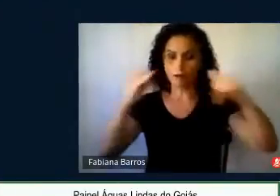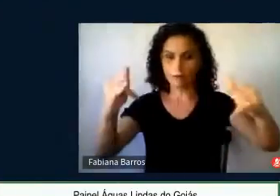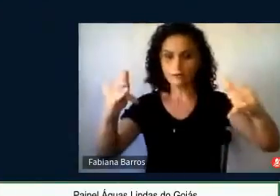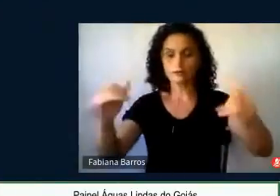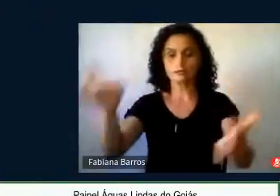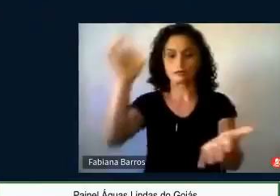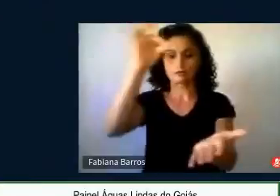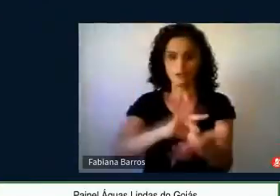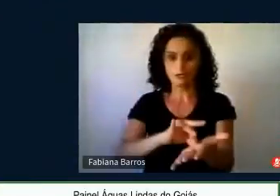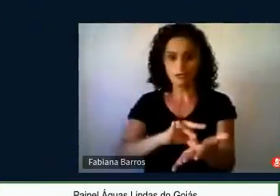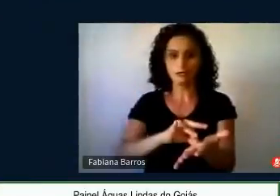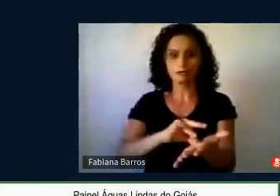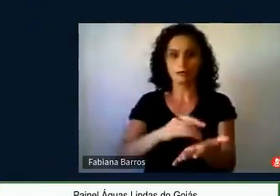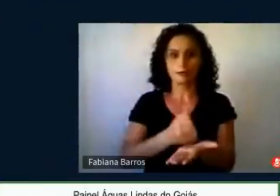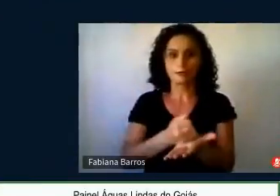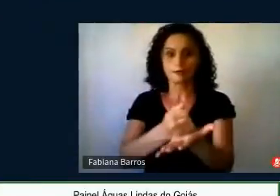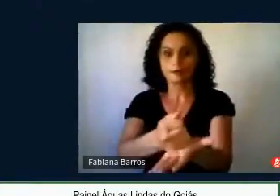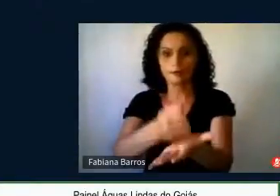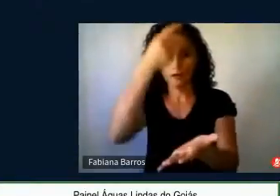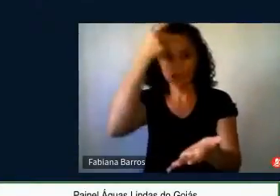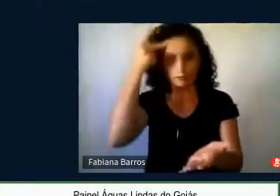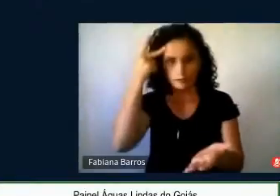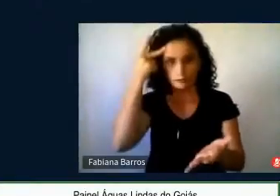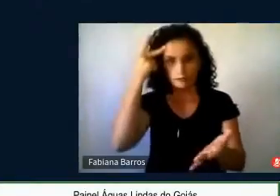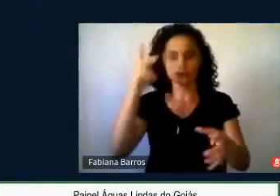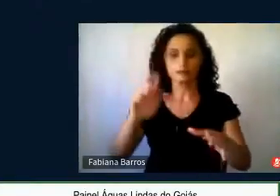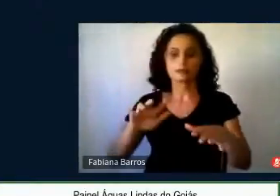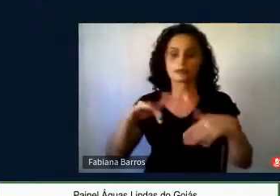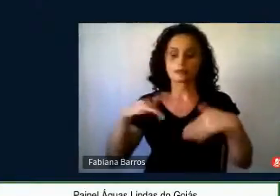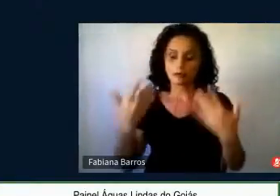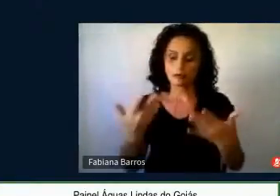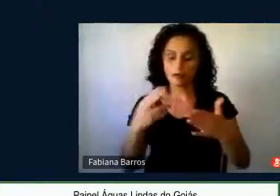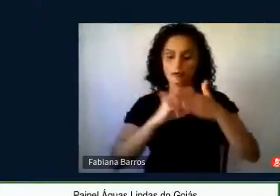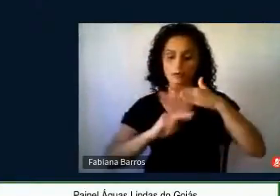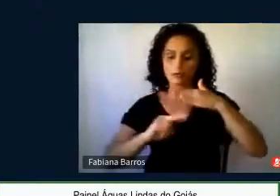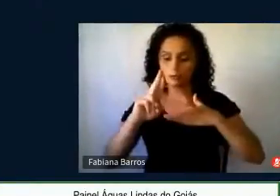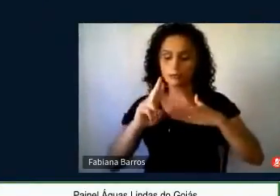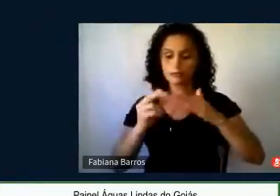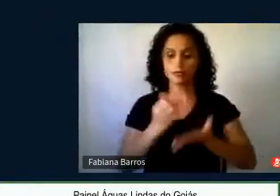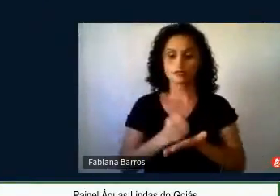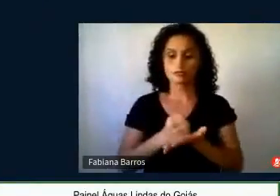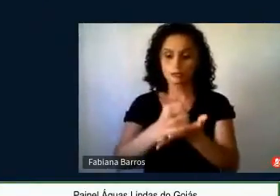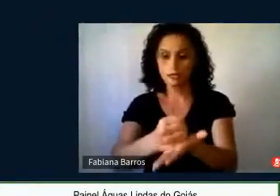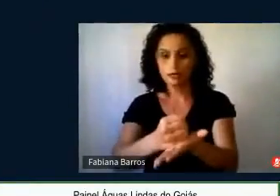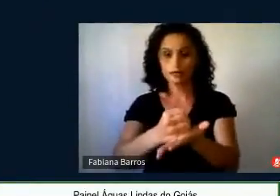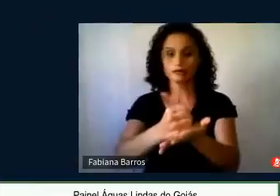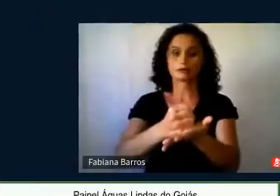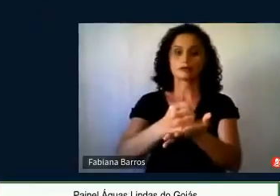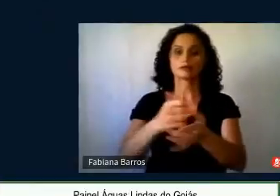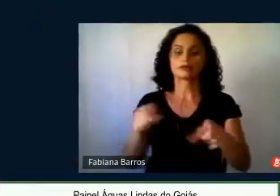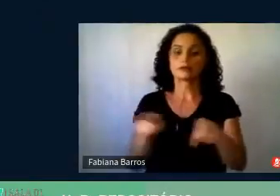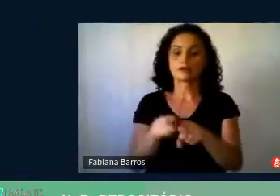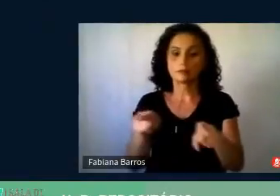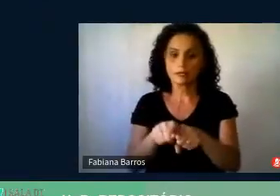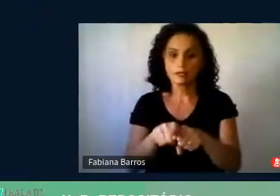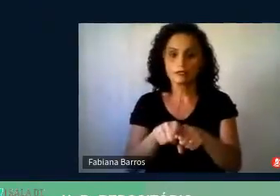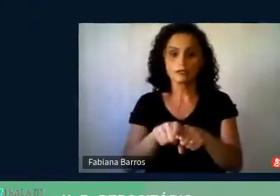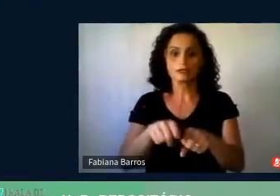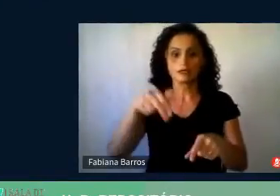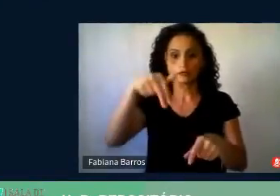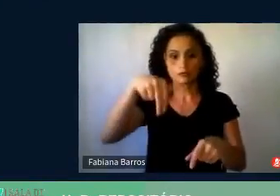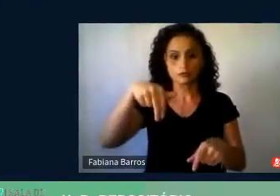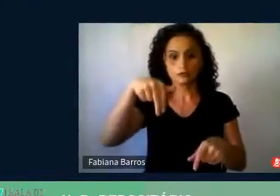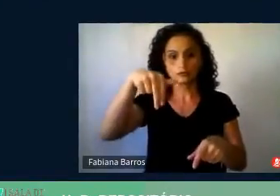a gente tem apoiado as regiões do DF a poder desenvolver esses painéis. Nós já temos para a região norte e estamos ajudando outras regiões do DF a construir seus